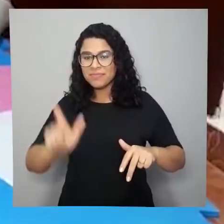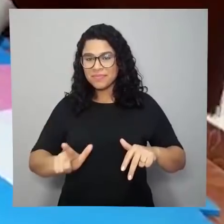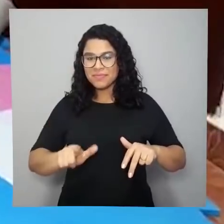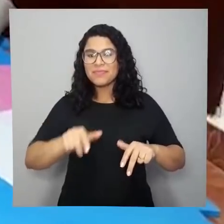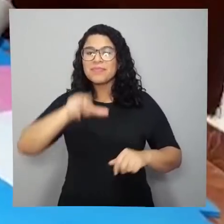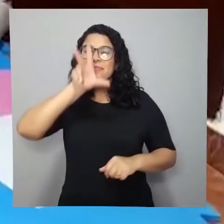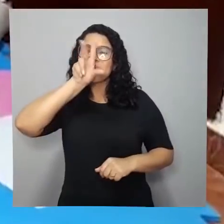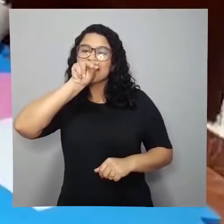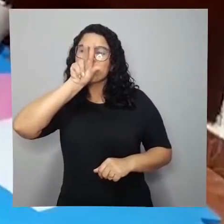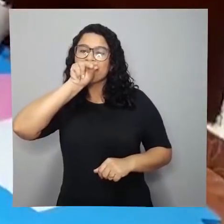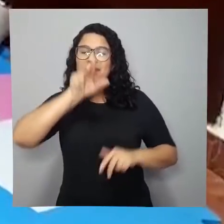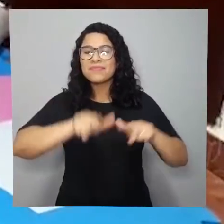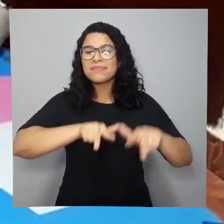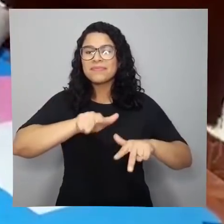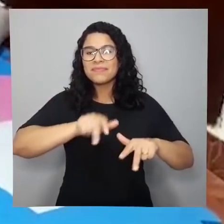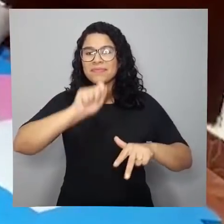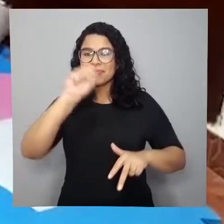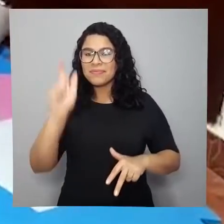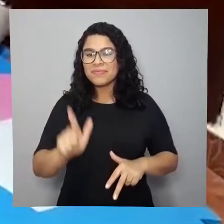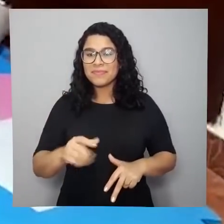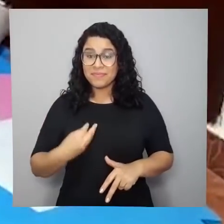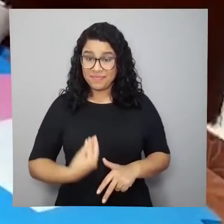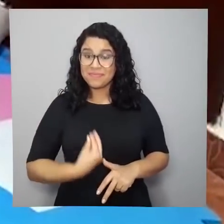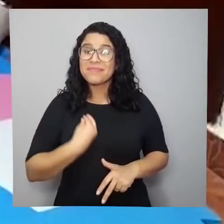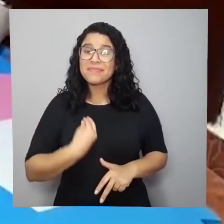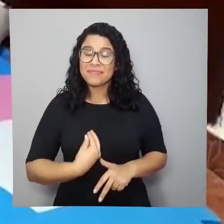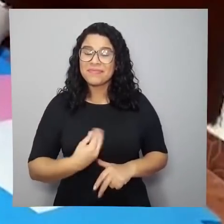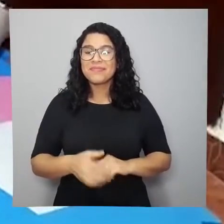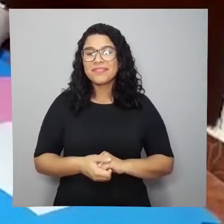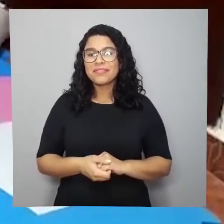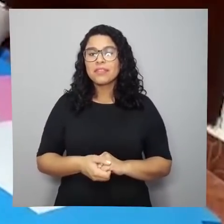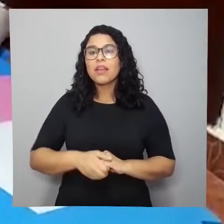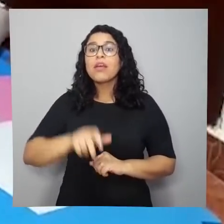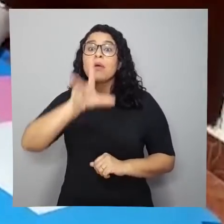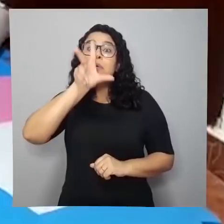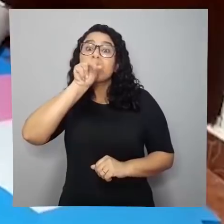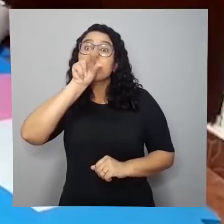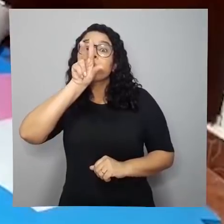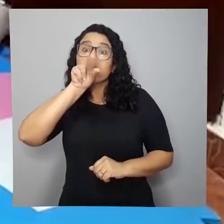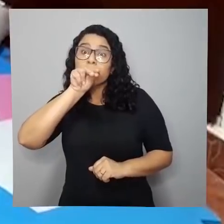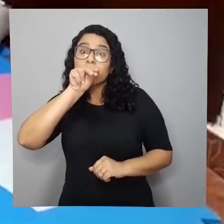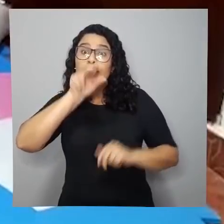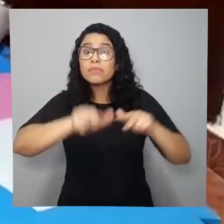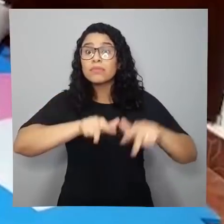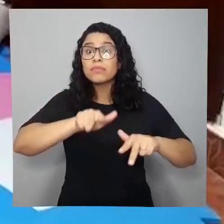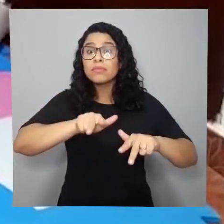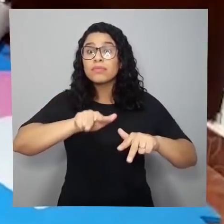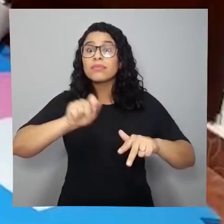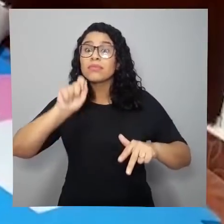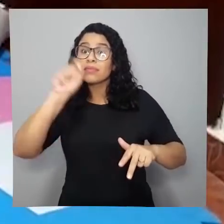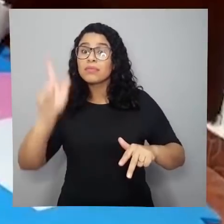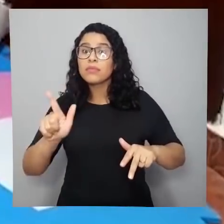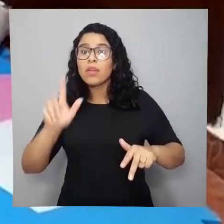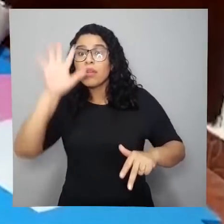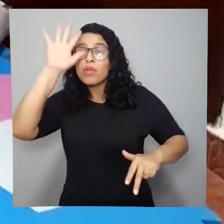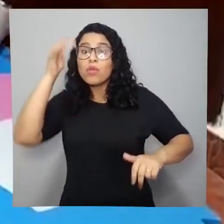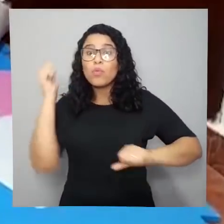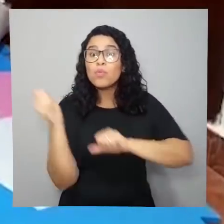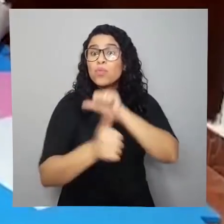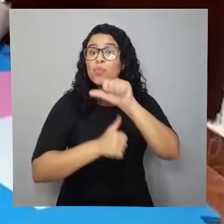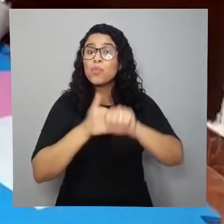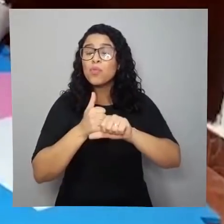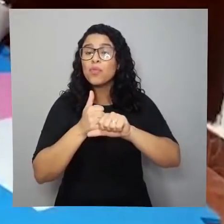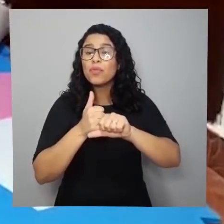azul! Viva o patinho azul! O patinho azul resolveu mudar de cor.